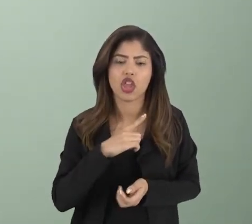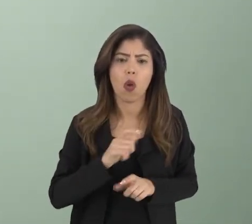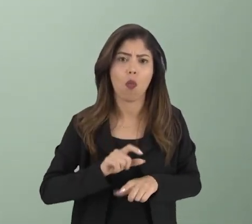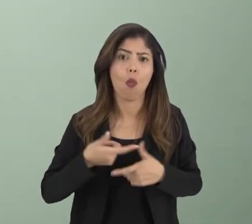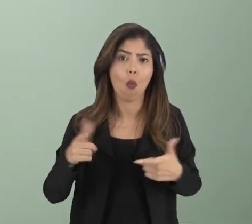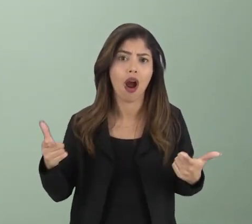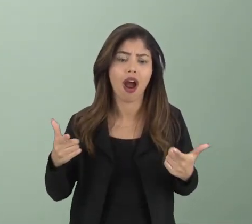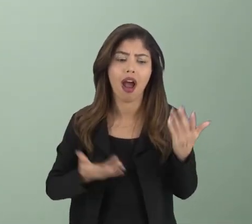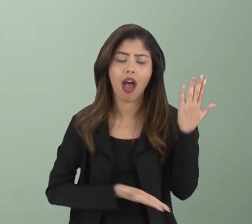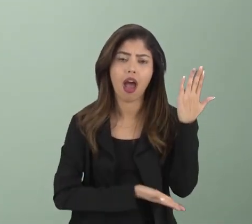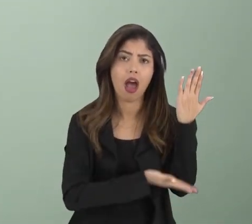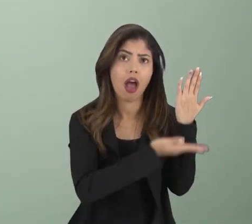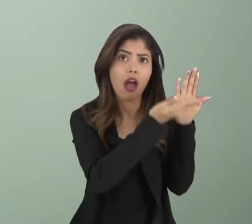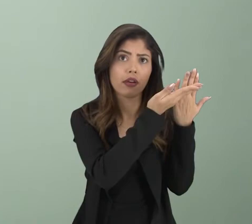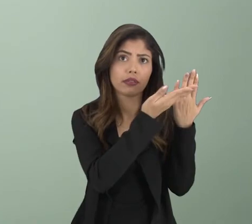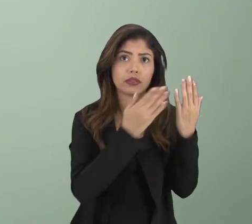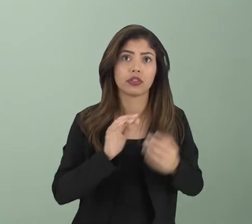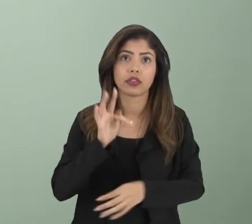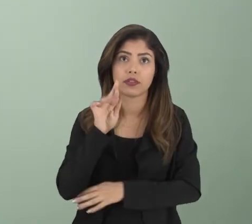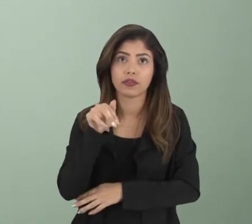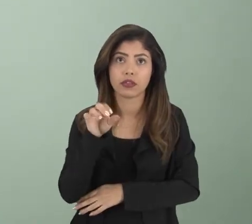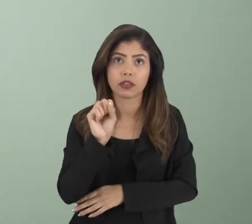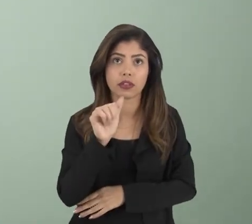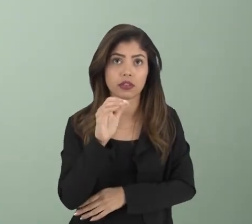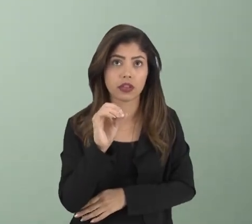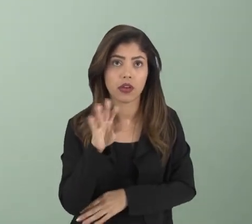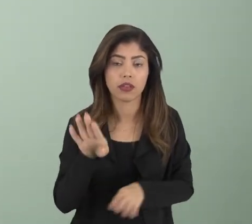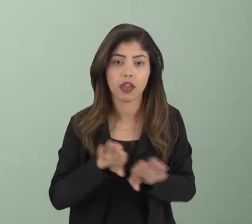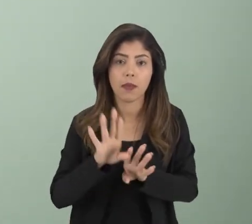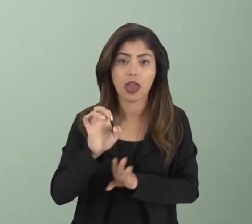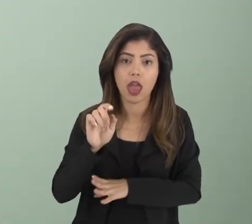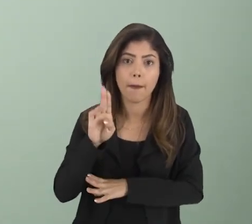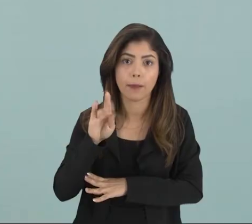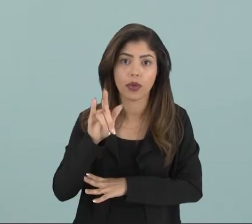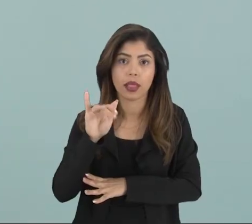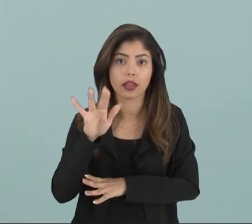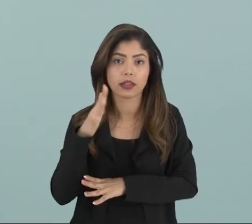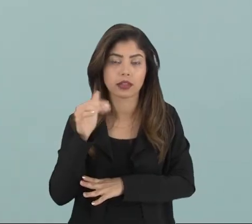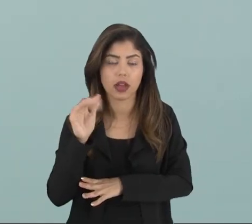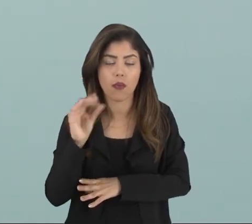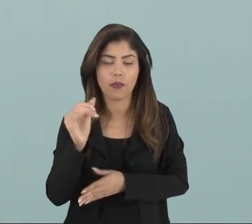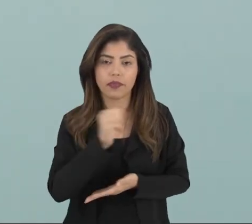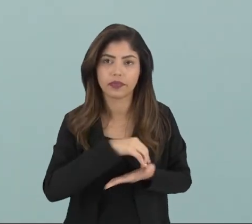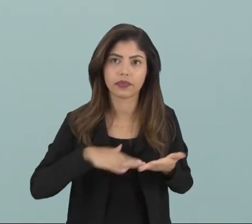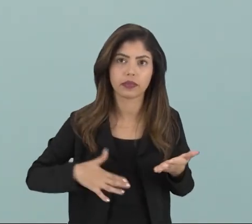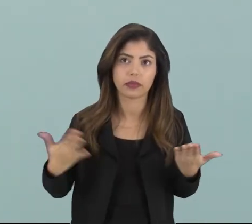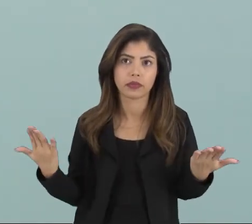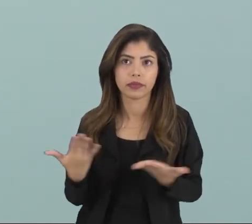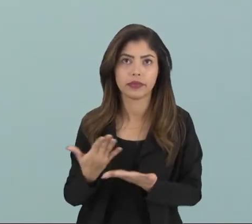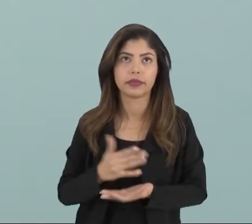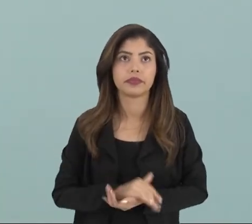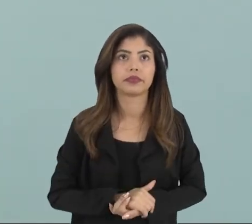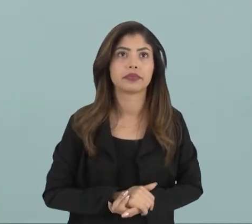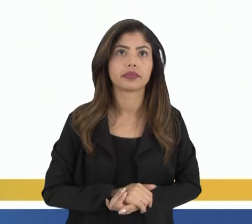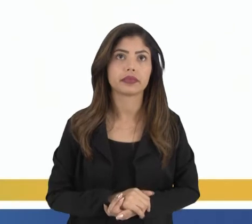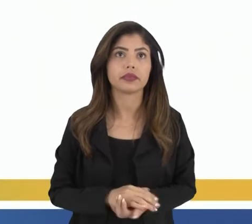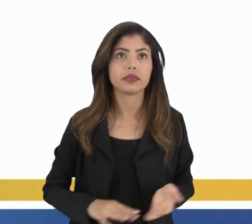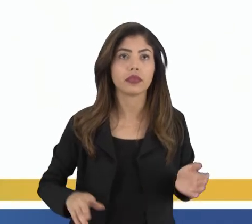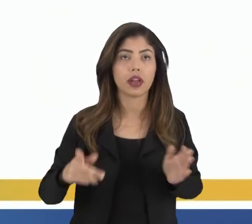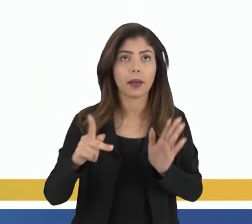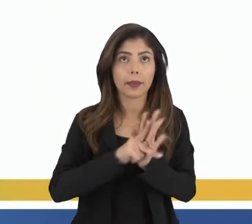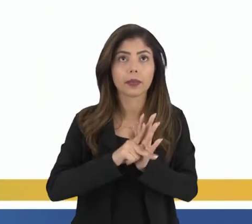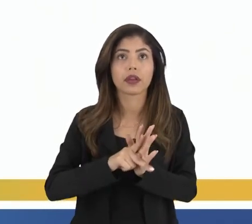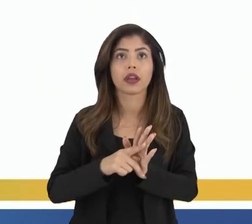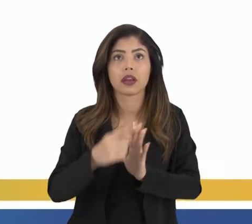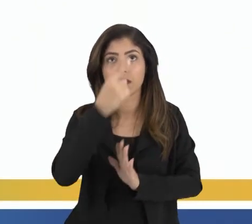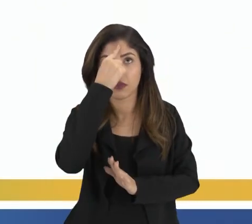e possuem alto ponto de fusão e alto ponto de ebulição. Vamos ao exercício. O primeiro exercício vai